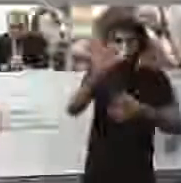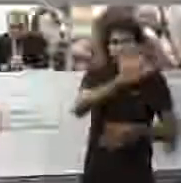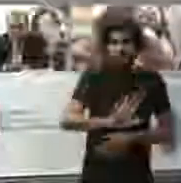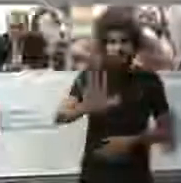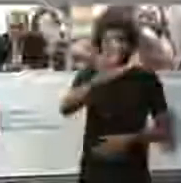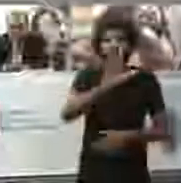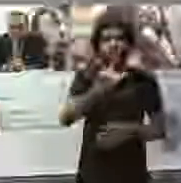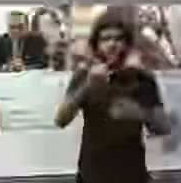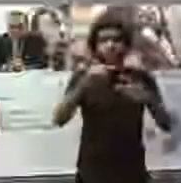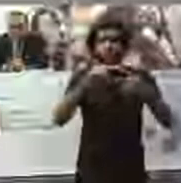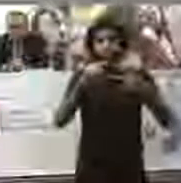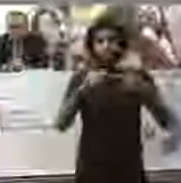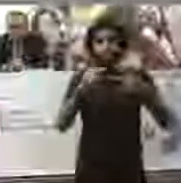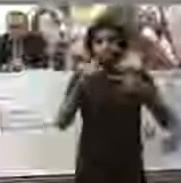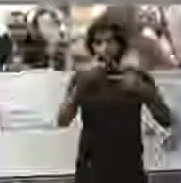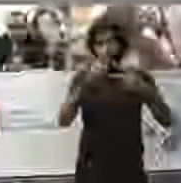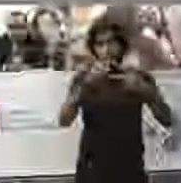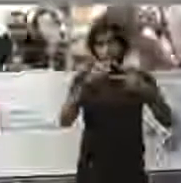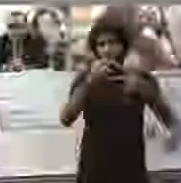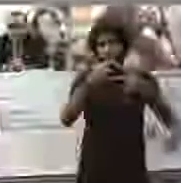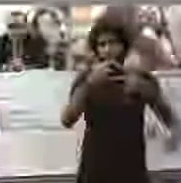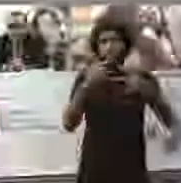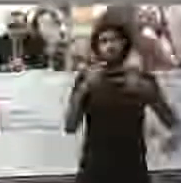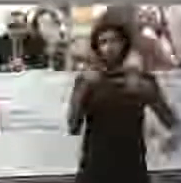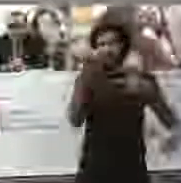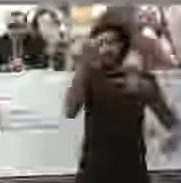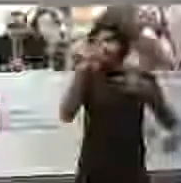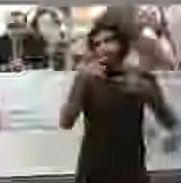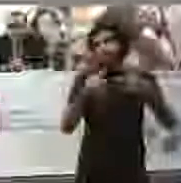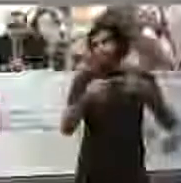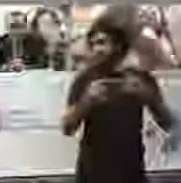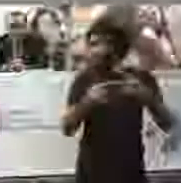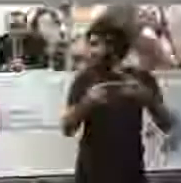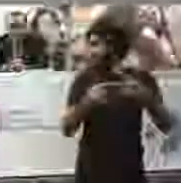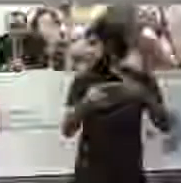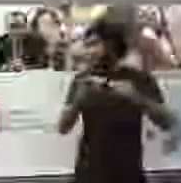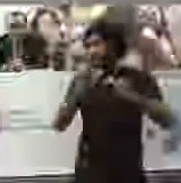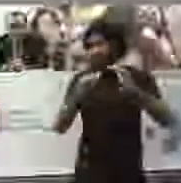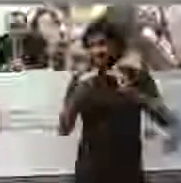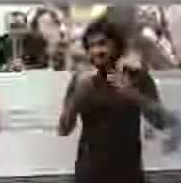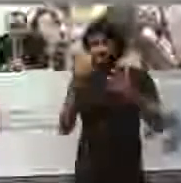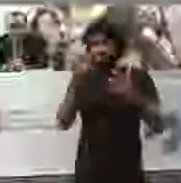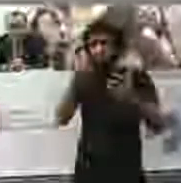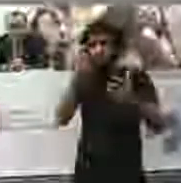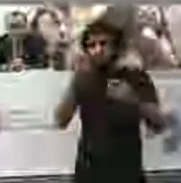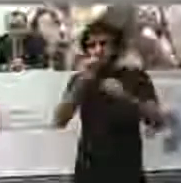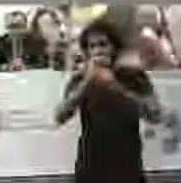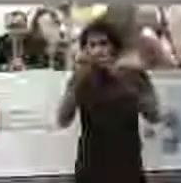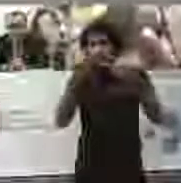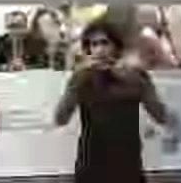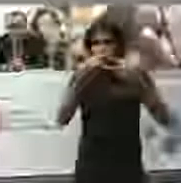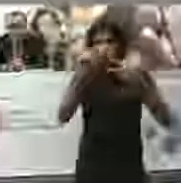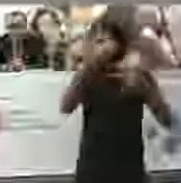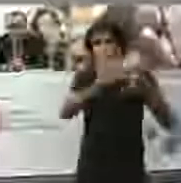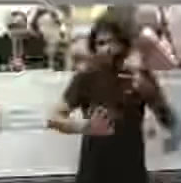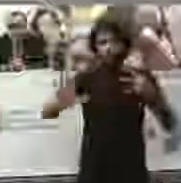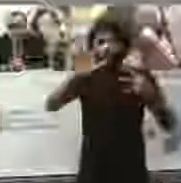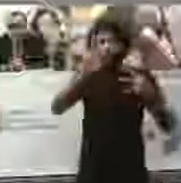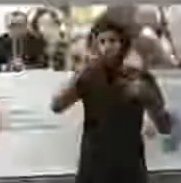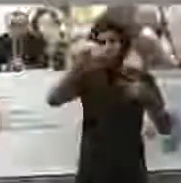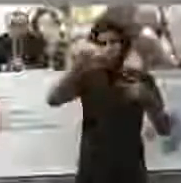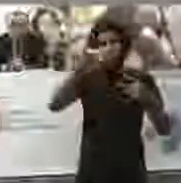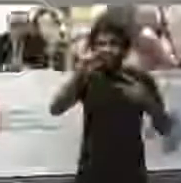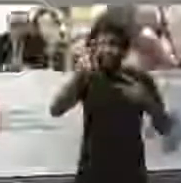nós estamos falando de dois princípios que são importantíssimos mas que são muitas vezes mal interpretados então universalidade não significa